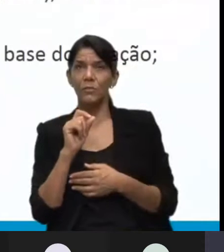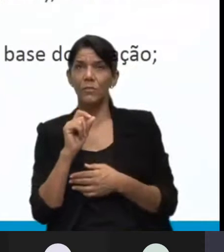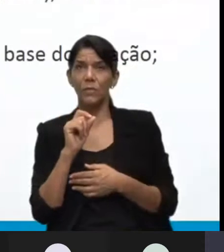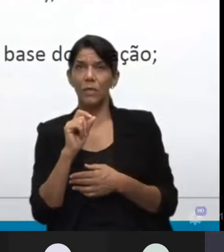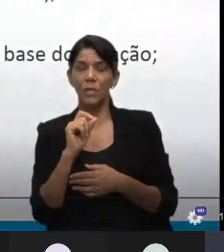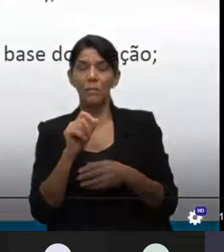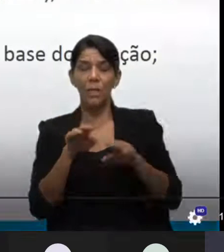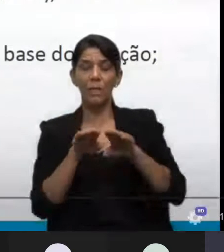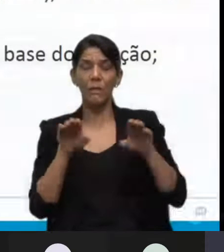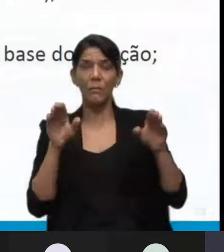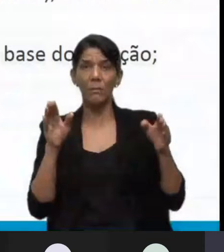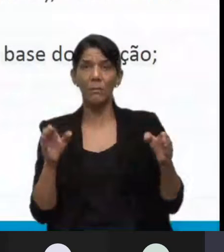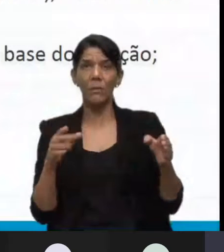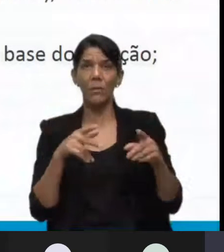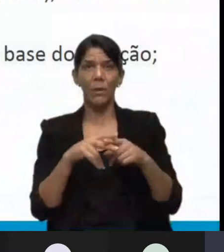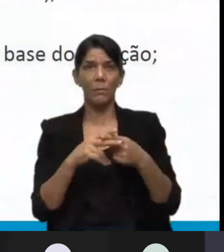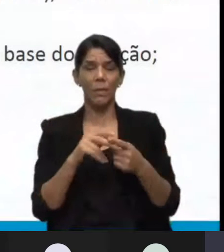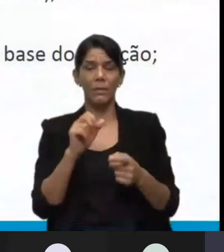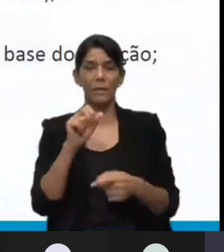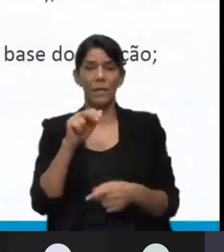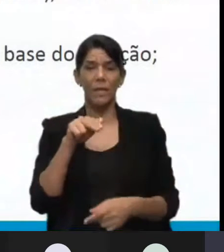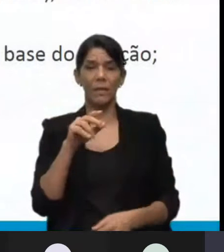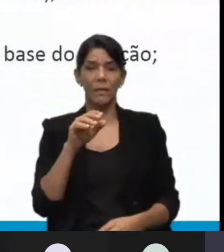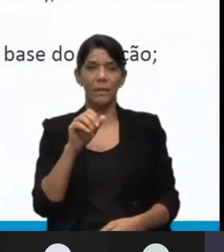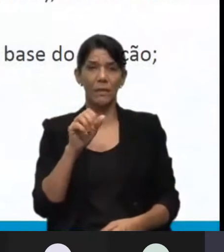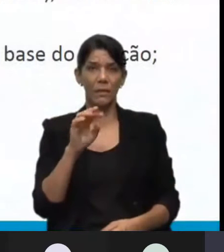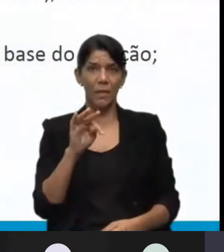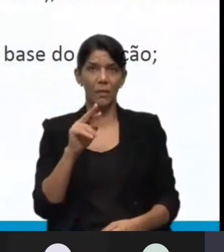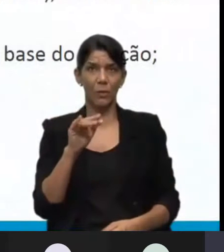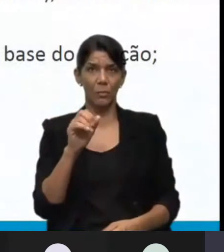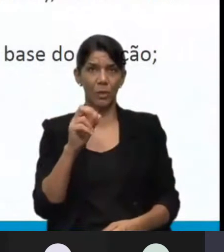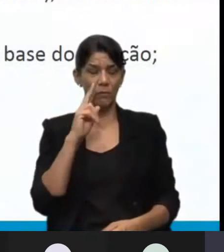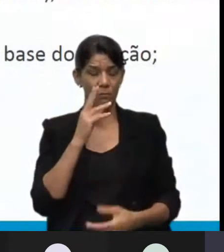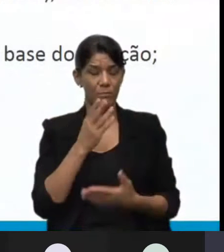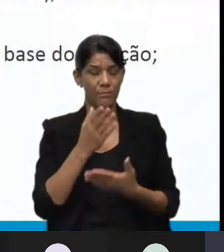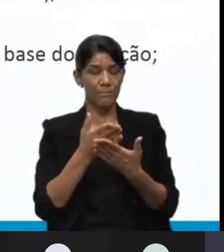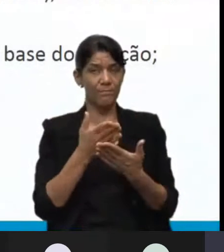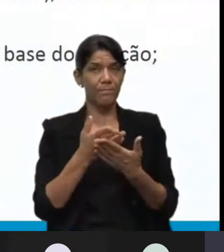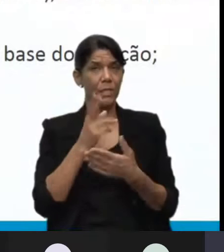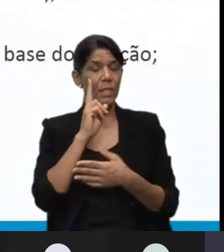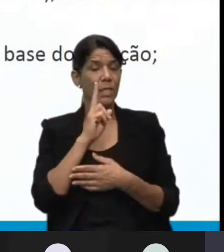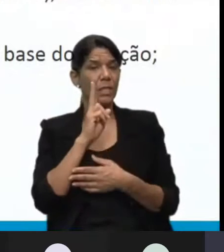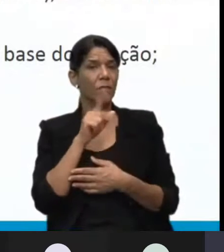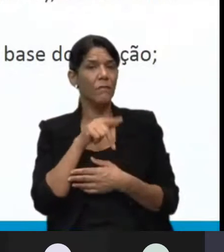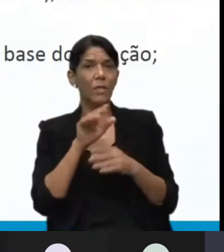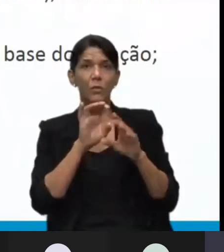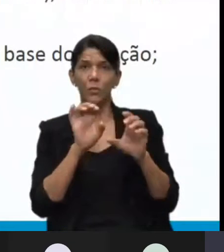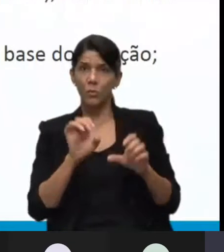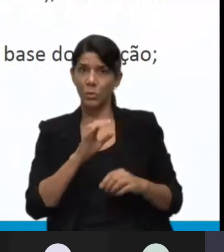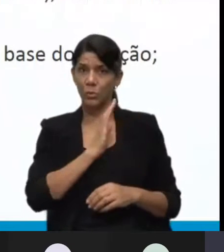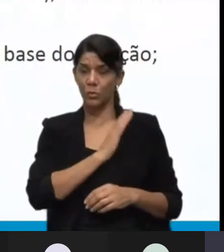né, para a bancada com as nossas peças anatômicas sintéticas. Lembrando que nós vamos reconhecer as